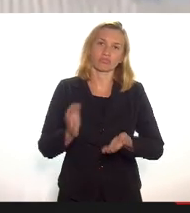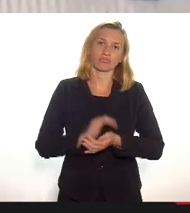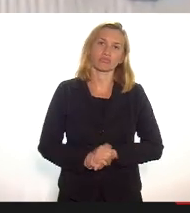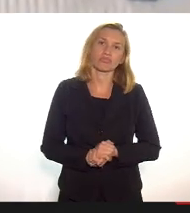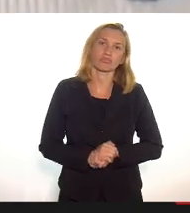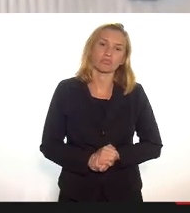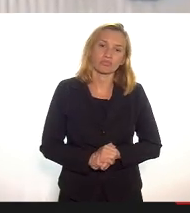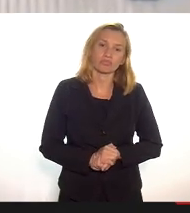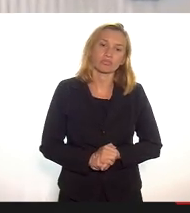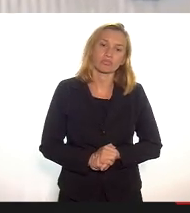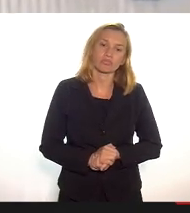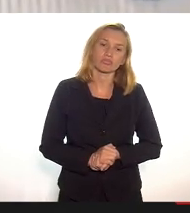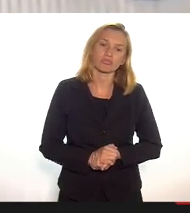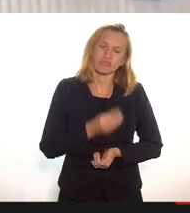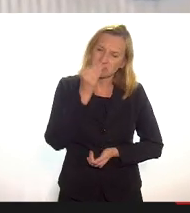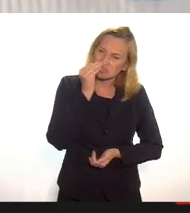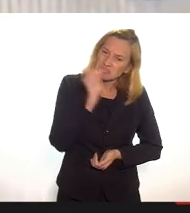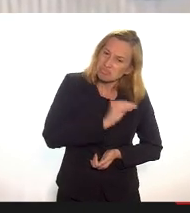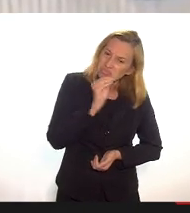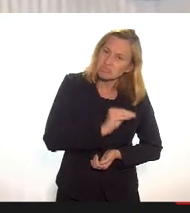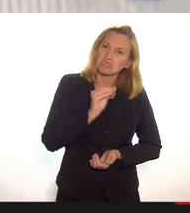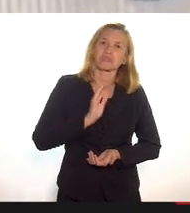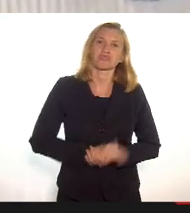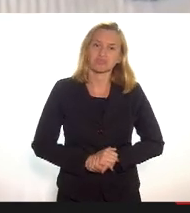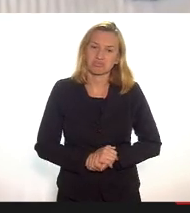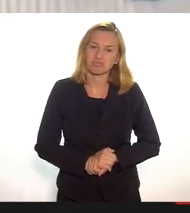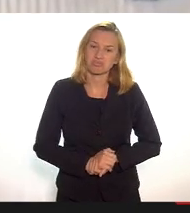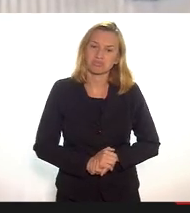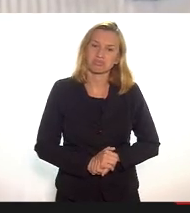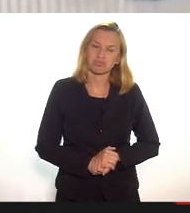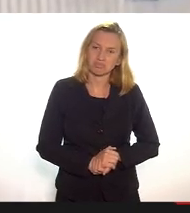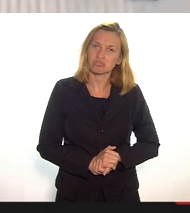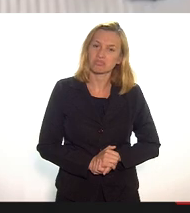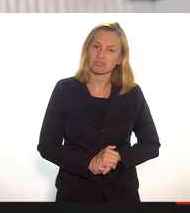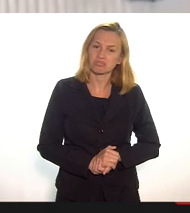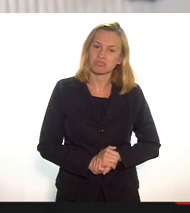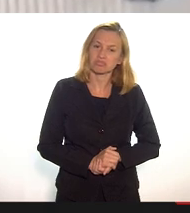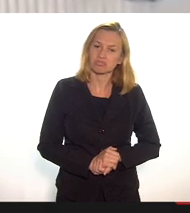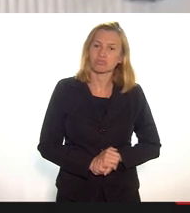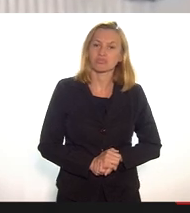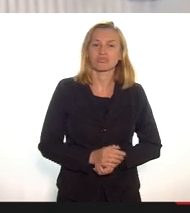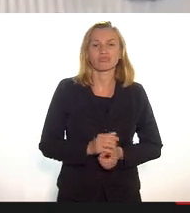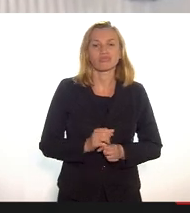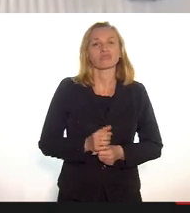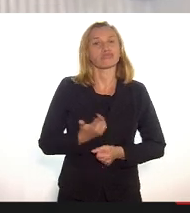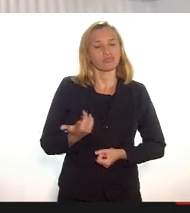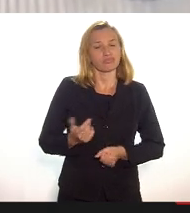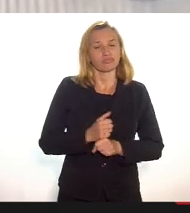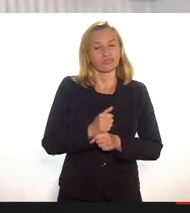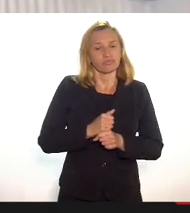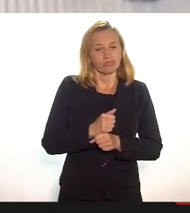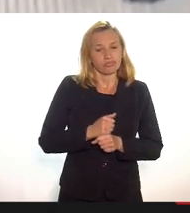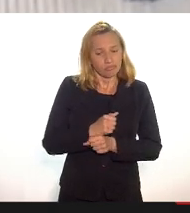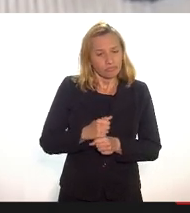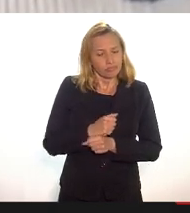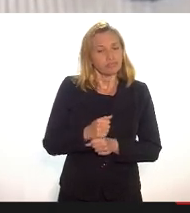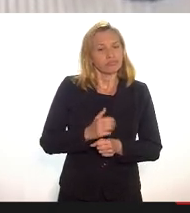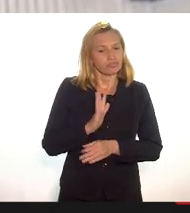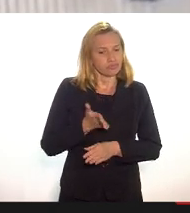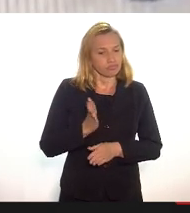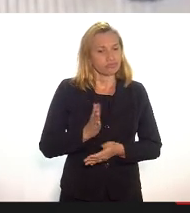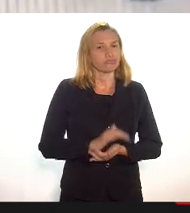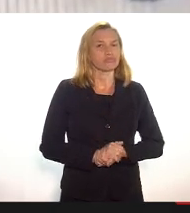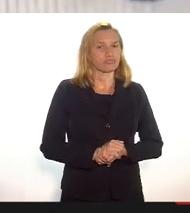De descarte de toda a expertise que foi amealhada desde lá da 8ª conferência, bem lembrada aqui pela